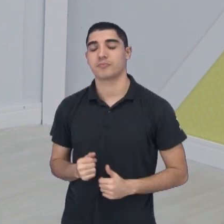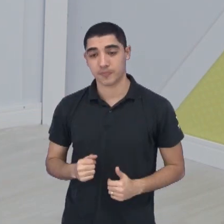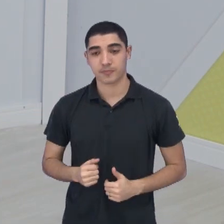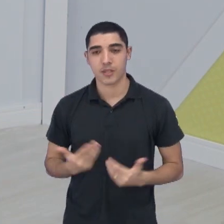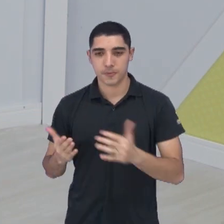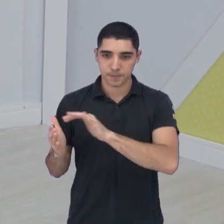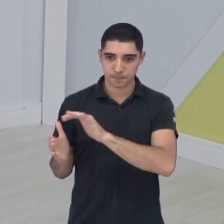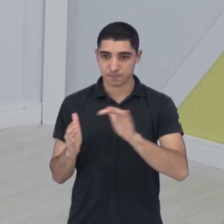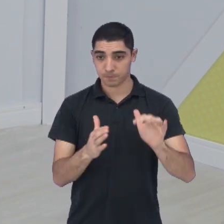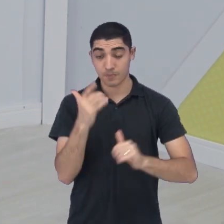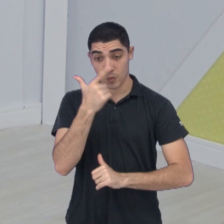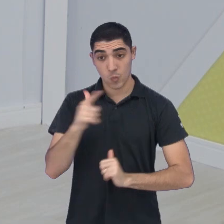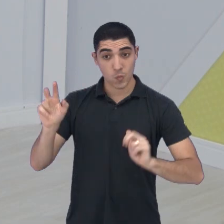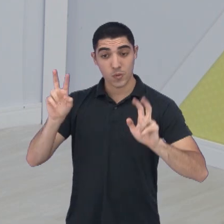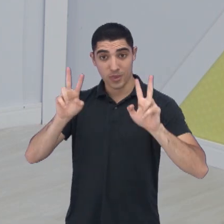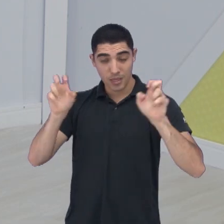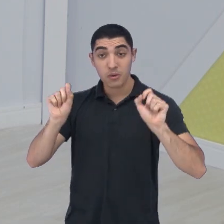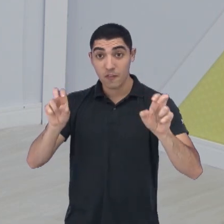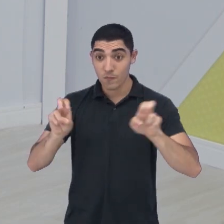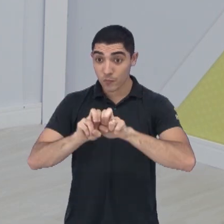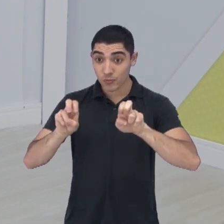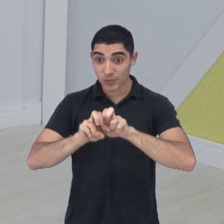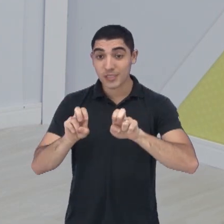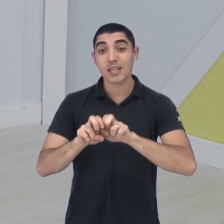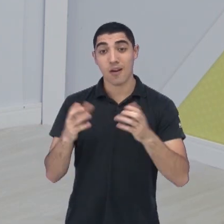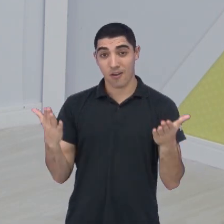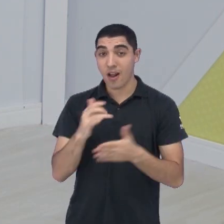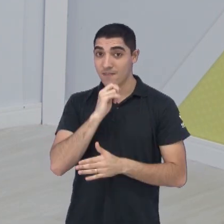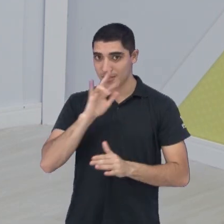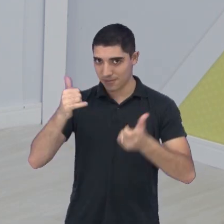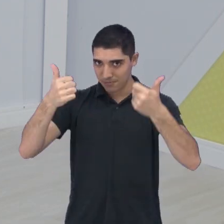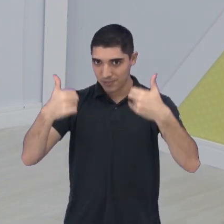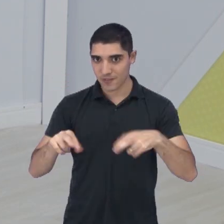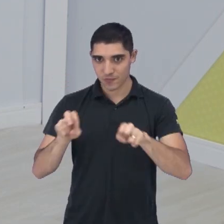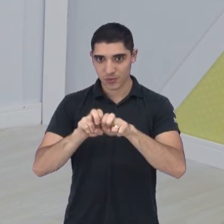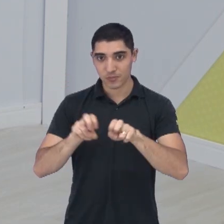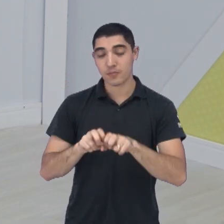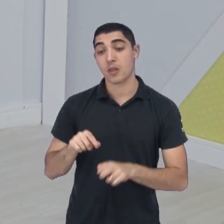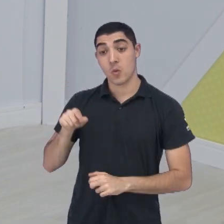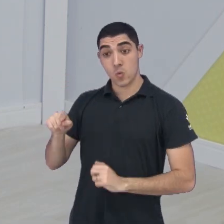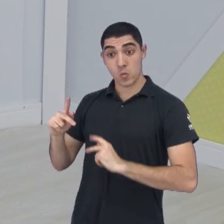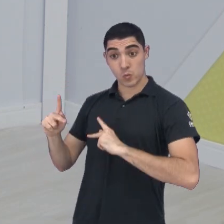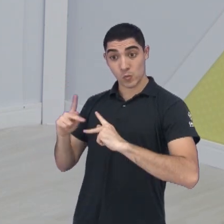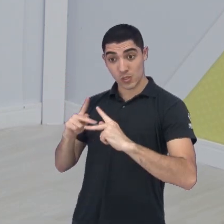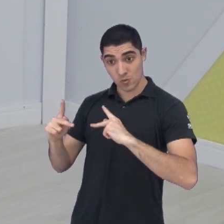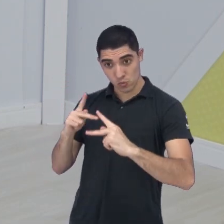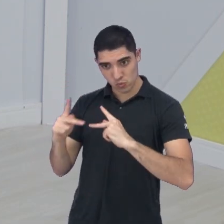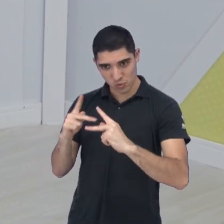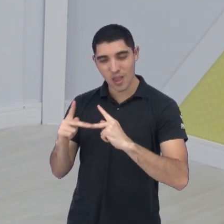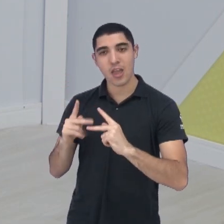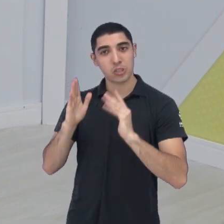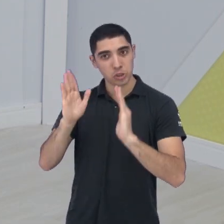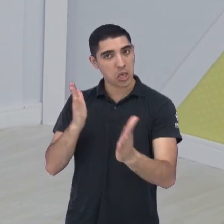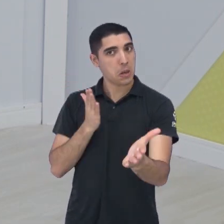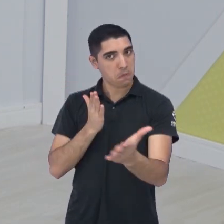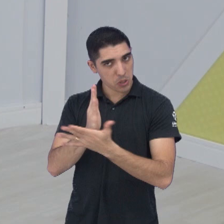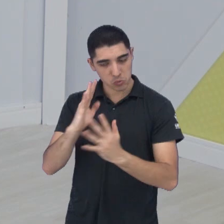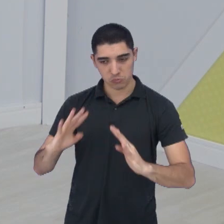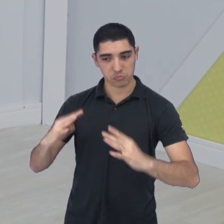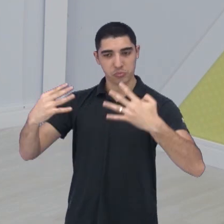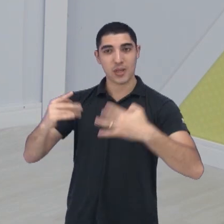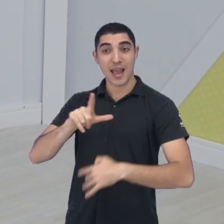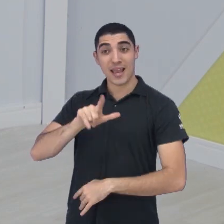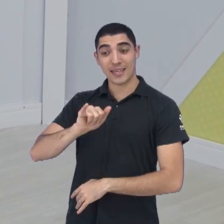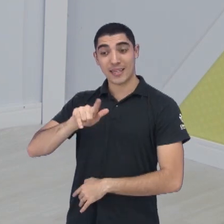de assunto, falando de futsal, vai ter muito futsal aqui no Hora do Esporte ainda. A Máquina Amarela, que já está classificada para as quartas de final da Liga